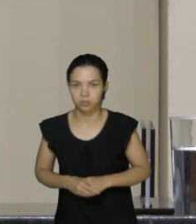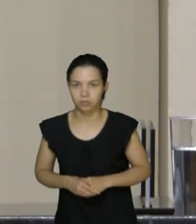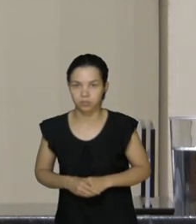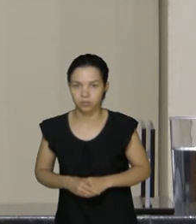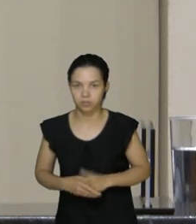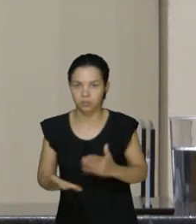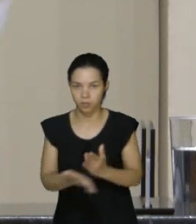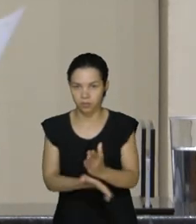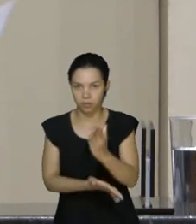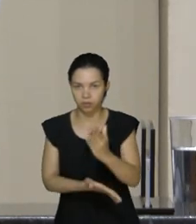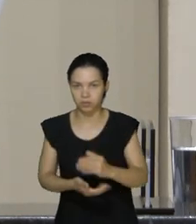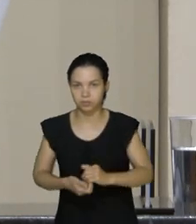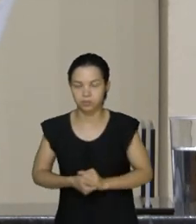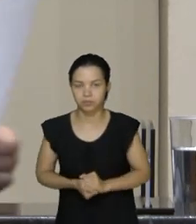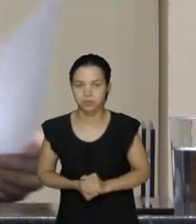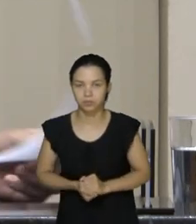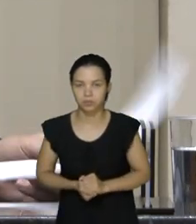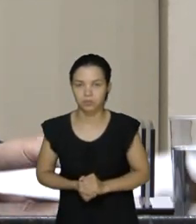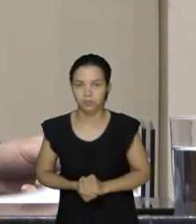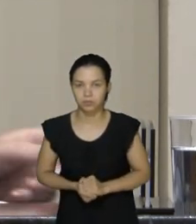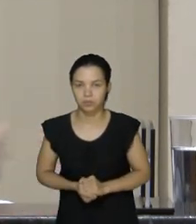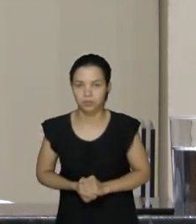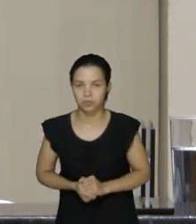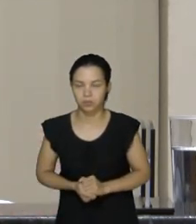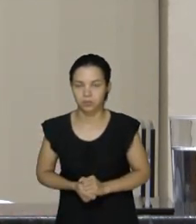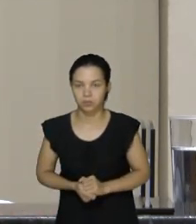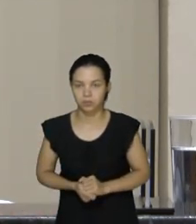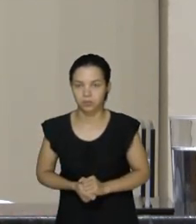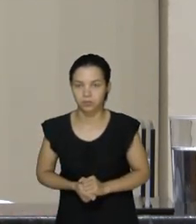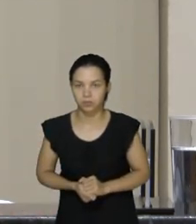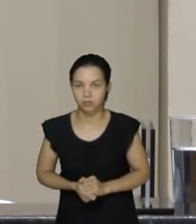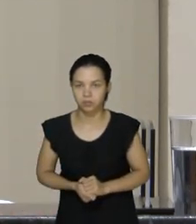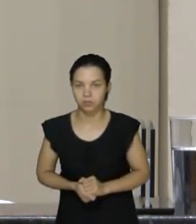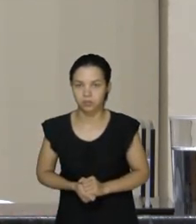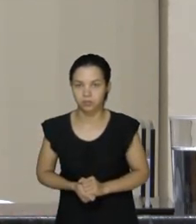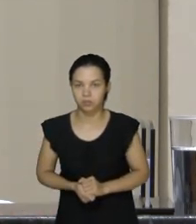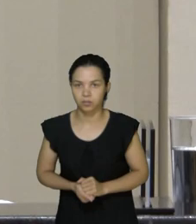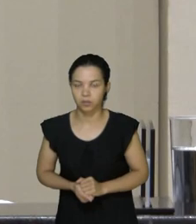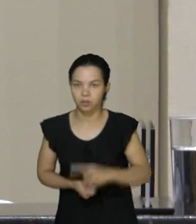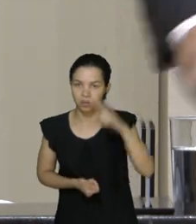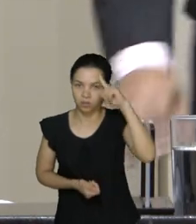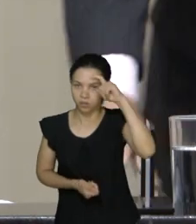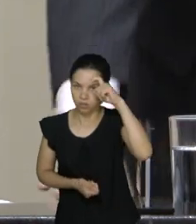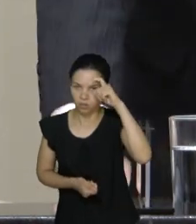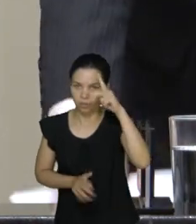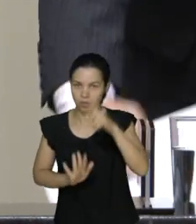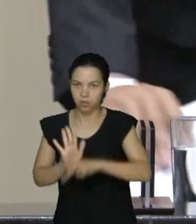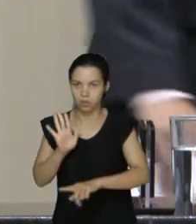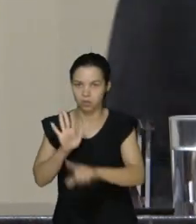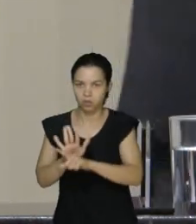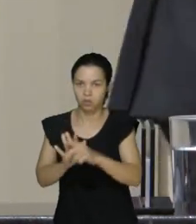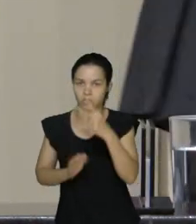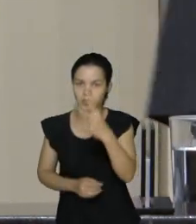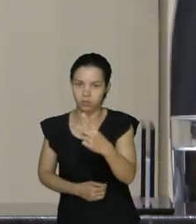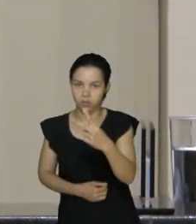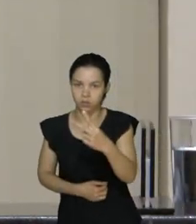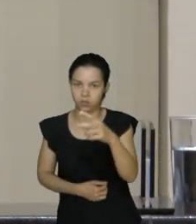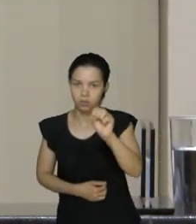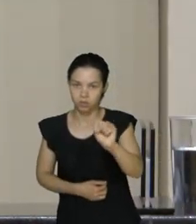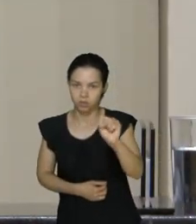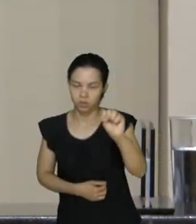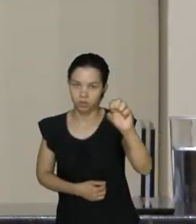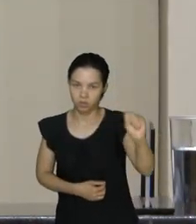Está aprovado o projeto de lei. Do deputado Marcos Vieira, o projeto de lei número